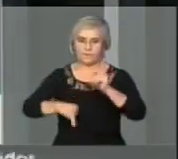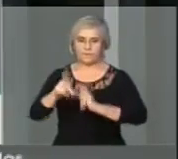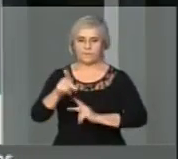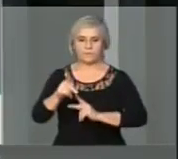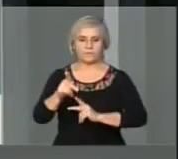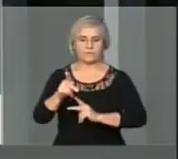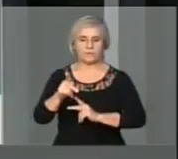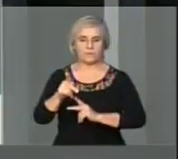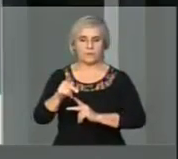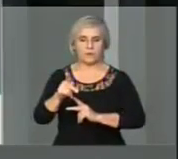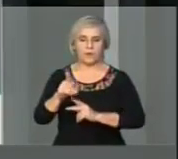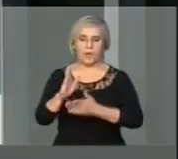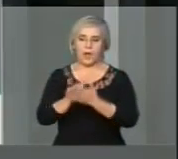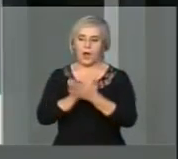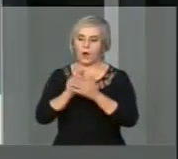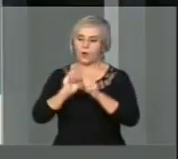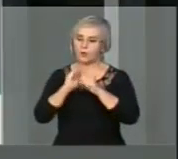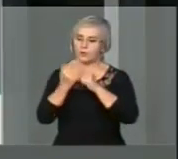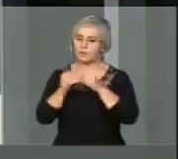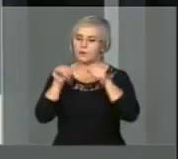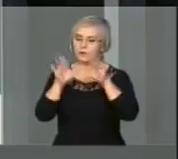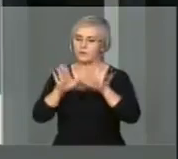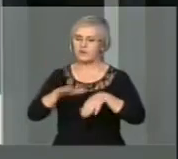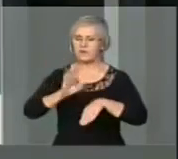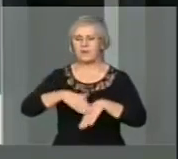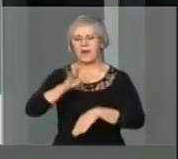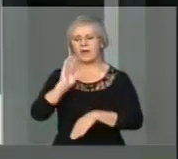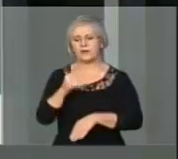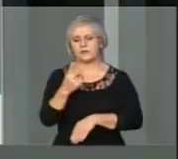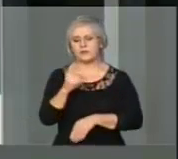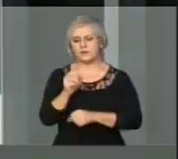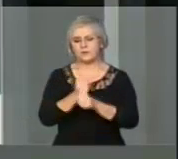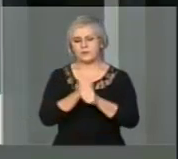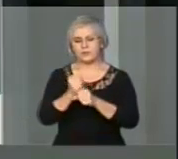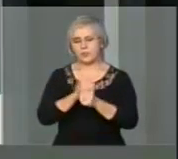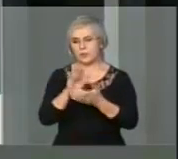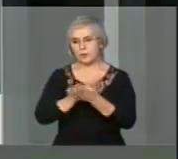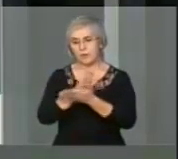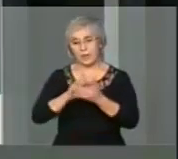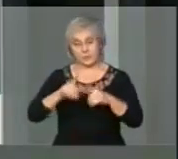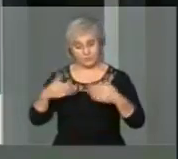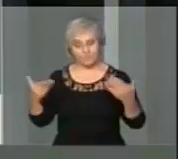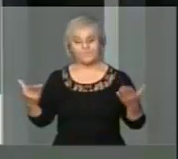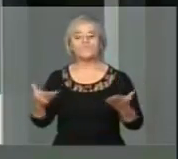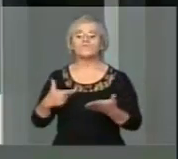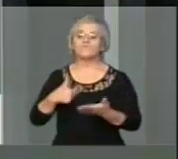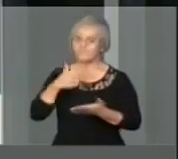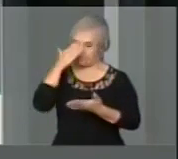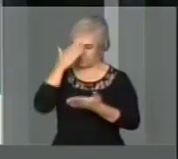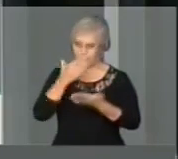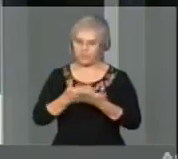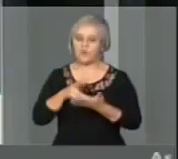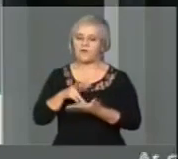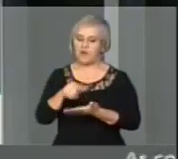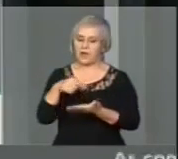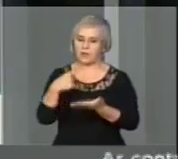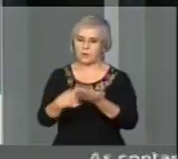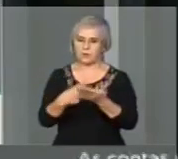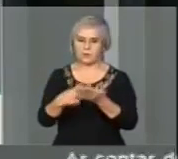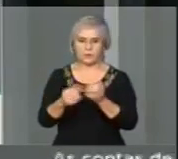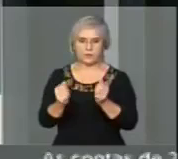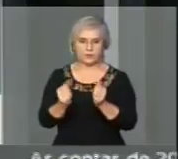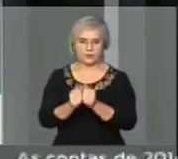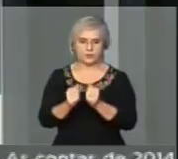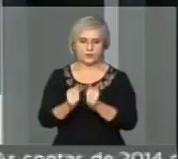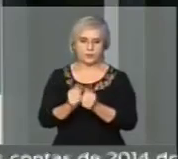eles ficaram em alguns bairros por mais de 20 anos sem ver o asfalto e agora nós temos certeza que os compromissos feito em campanha